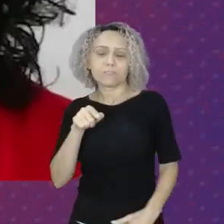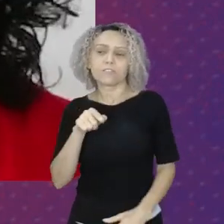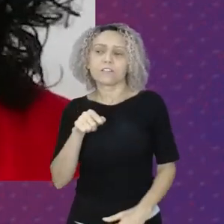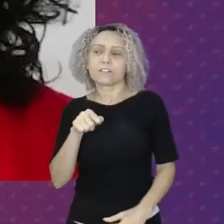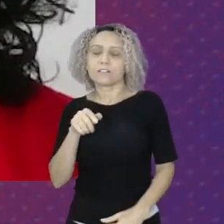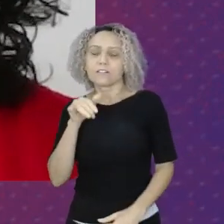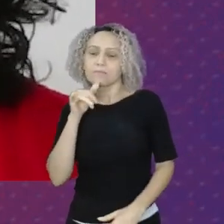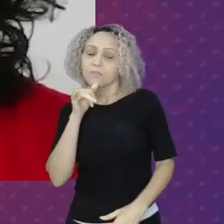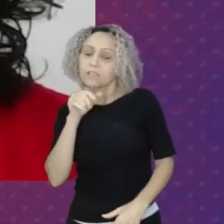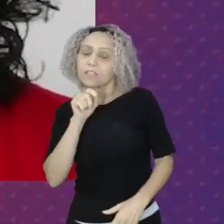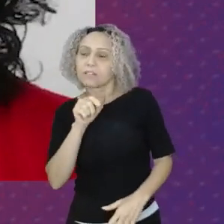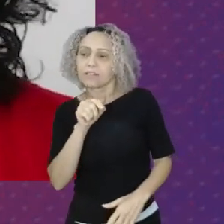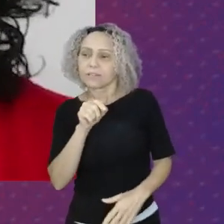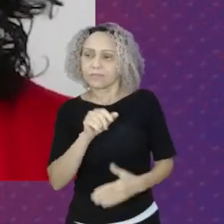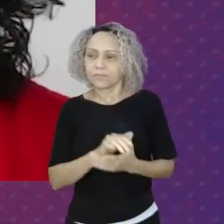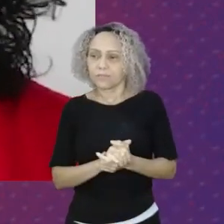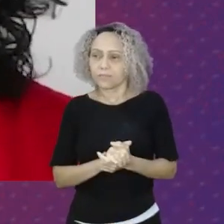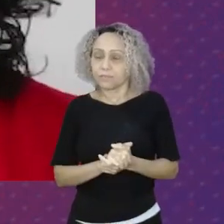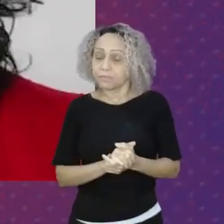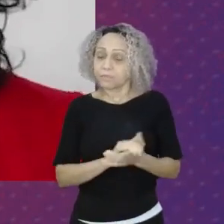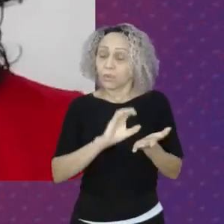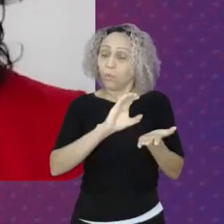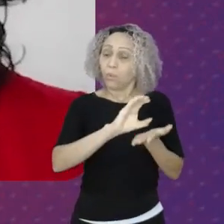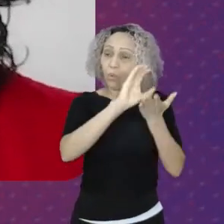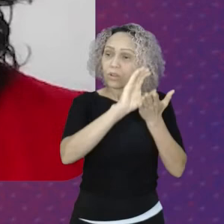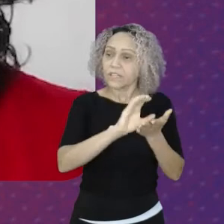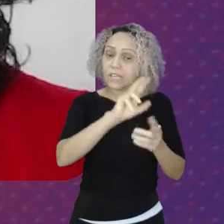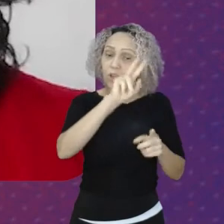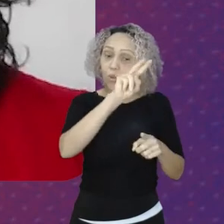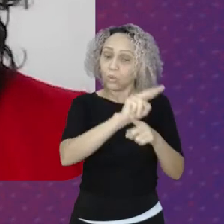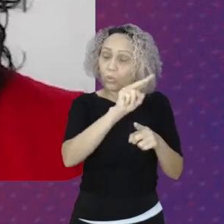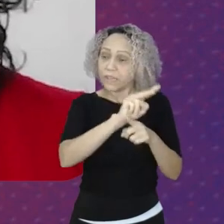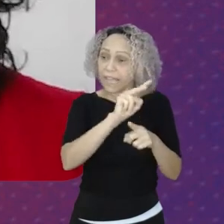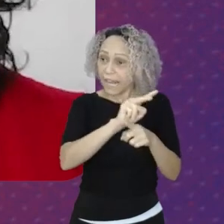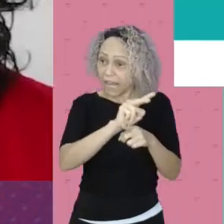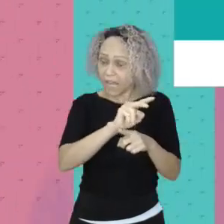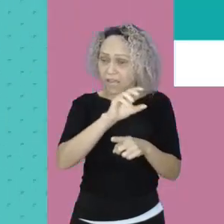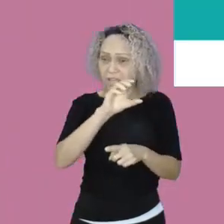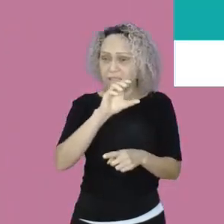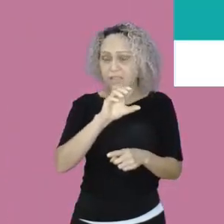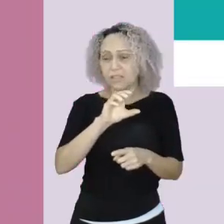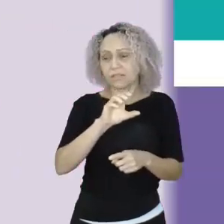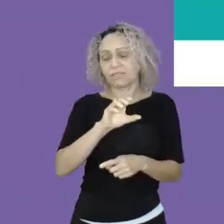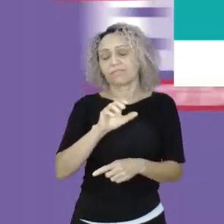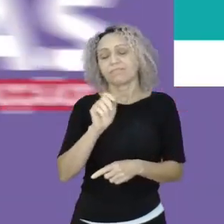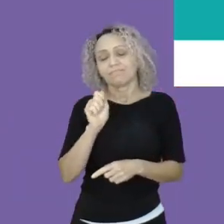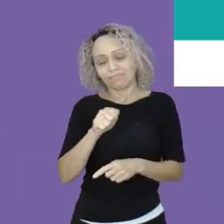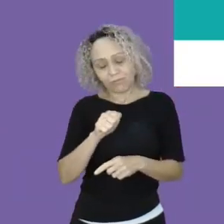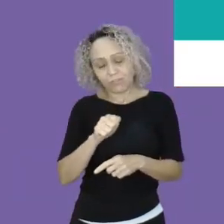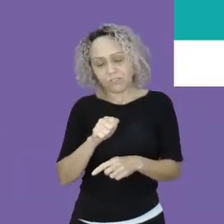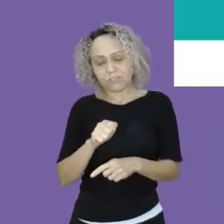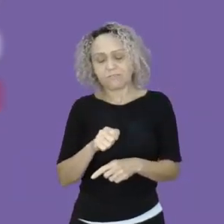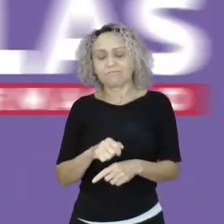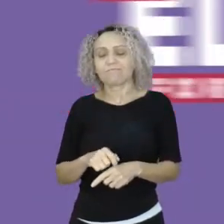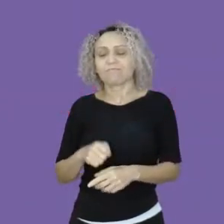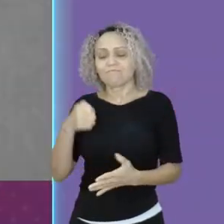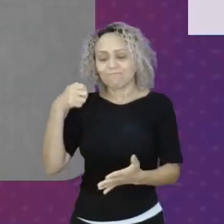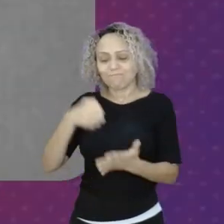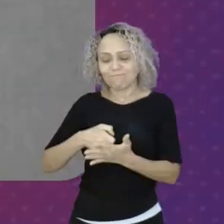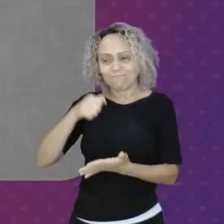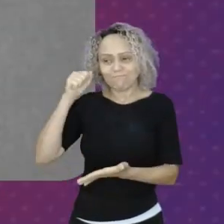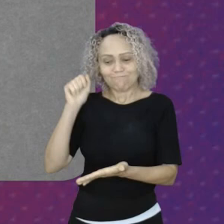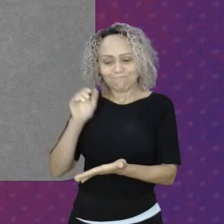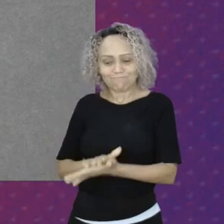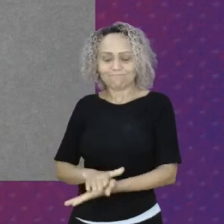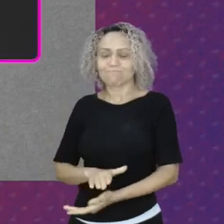aplicar as medidas de proteção previstas, que daqui a pouco a gente vai falar mais sobre isso. Os casos de